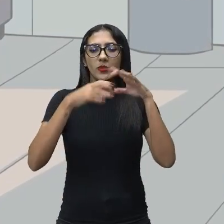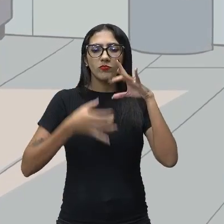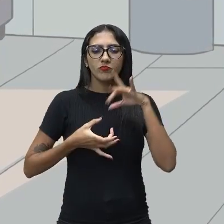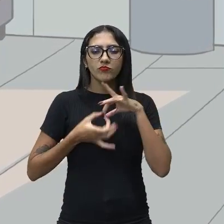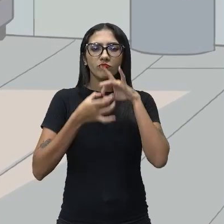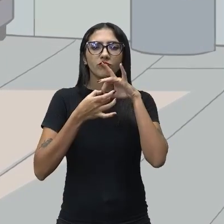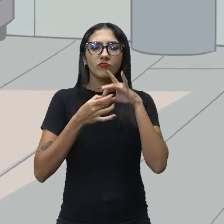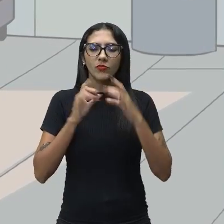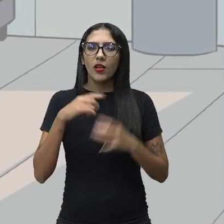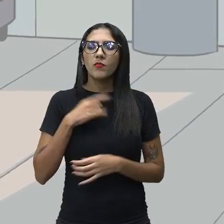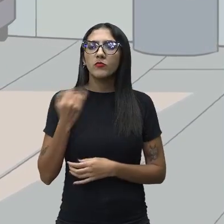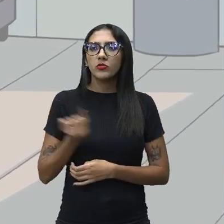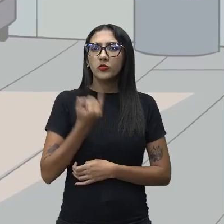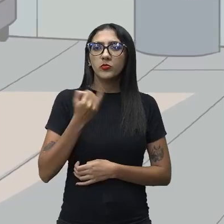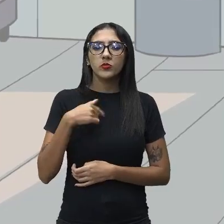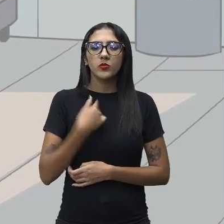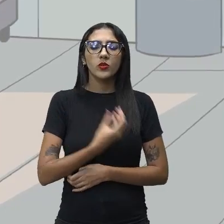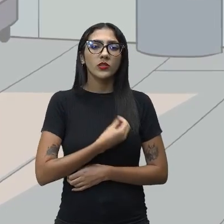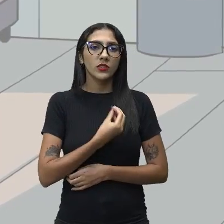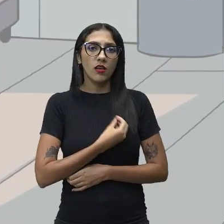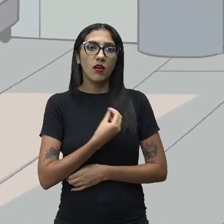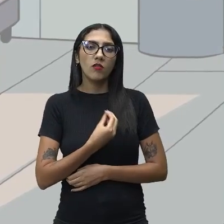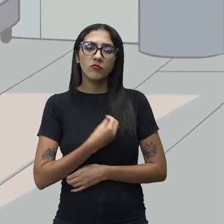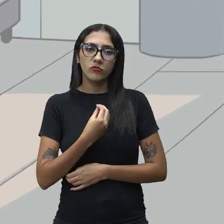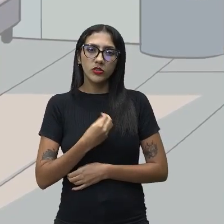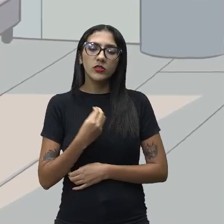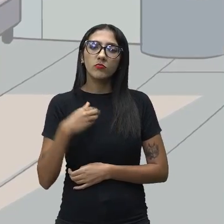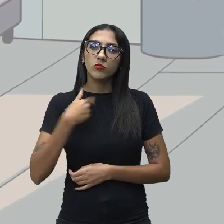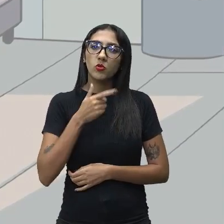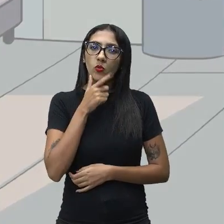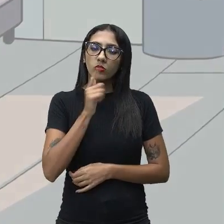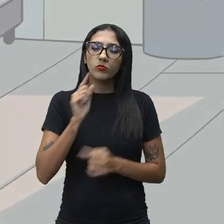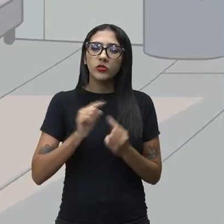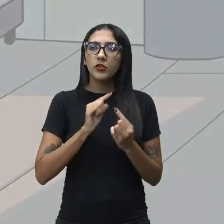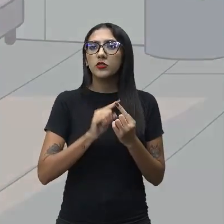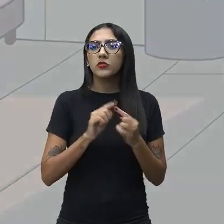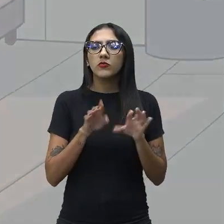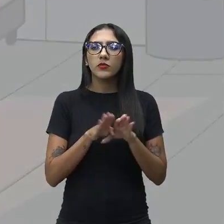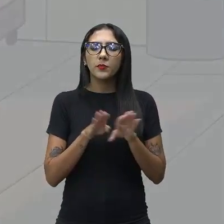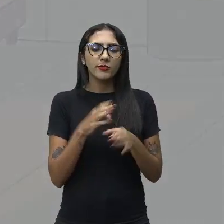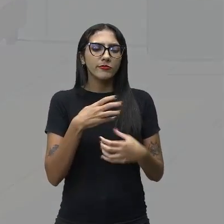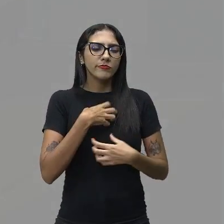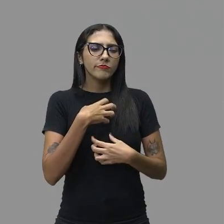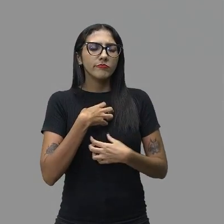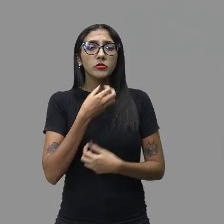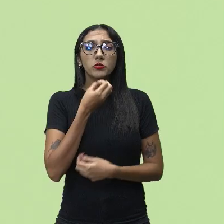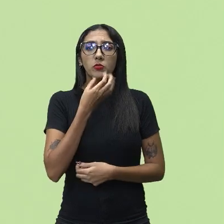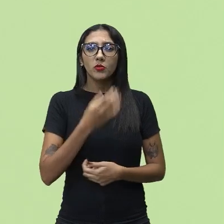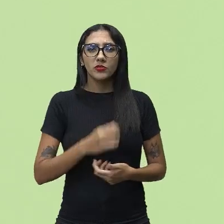central na nossa vida e nos ajudam a atingir objetivos e ter boas sensações.